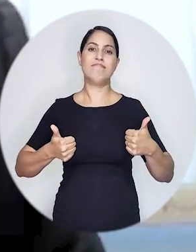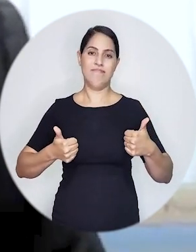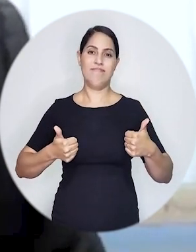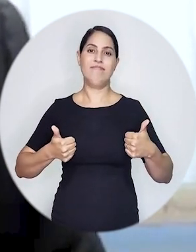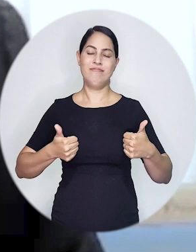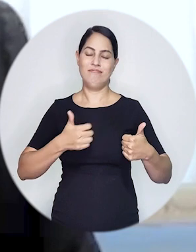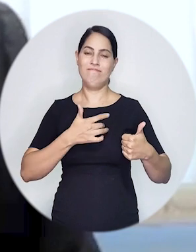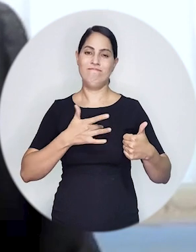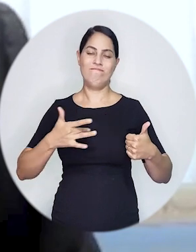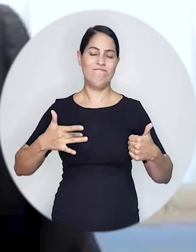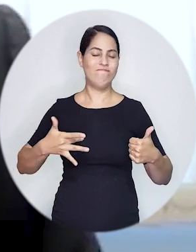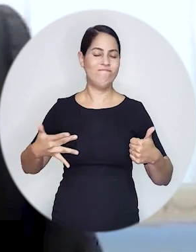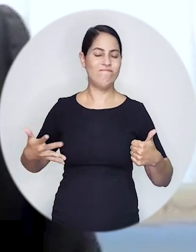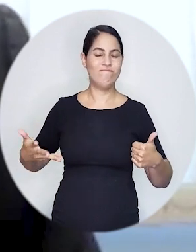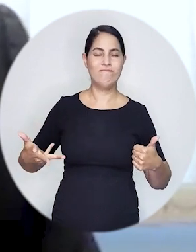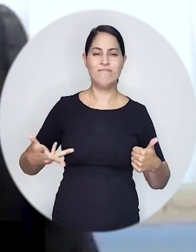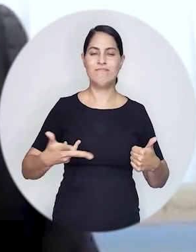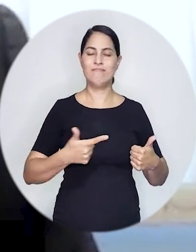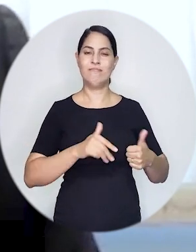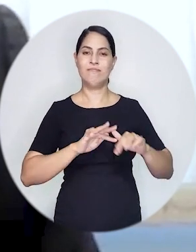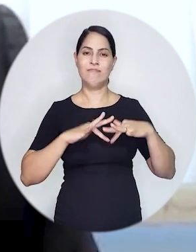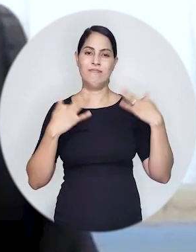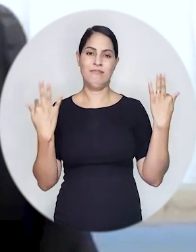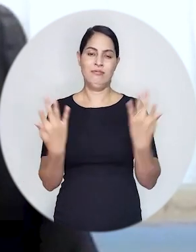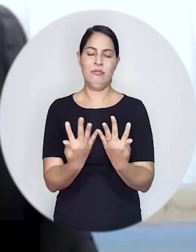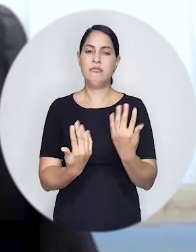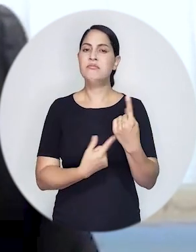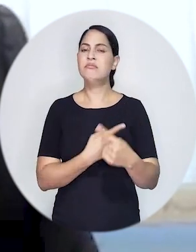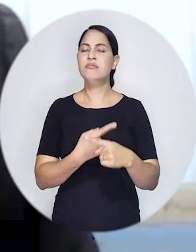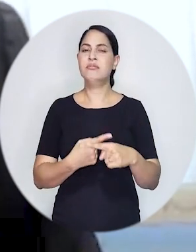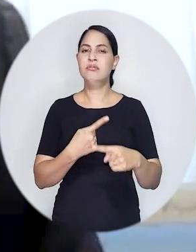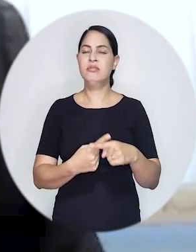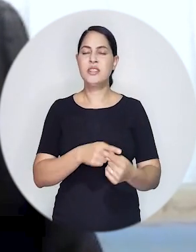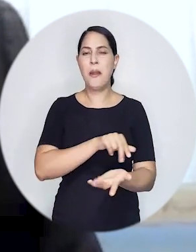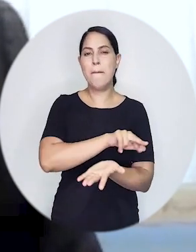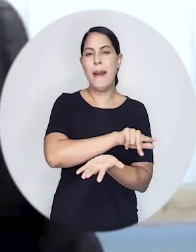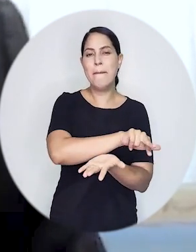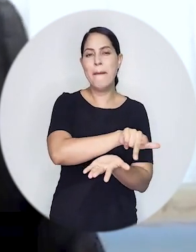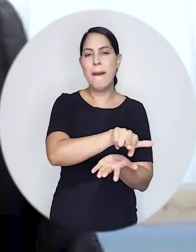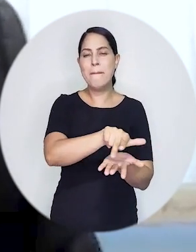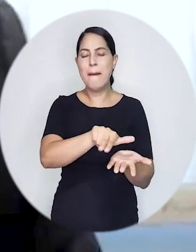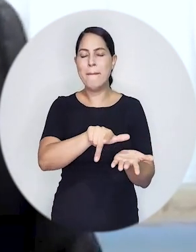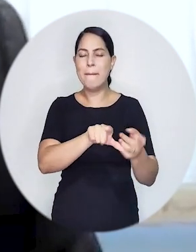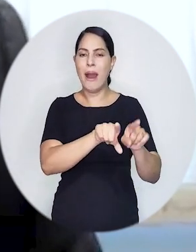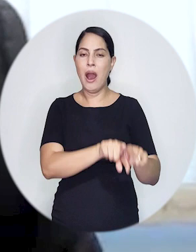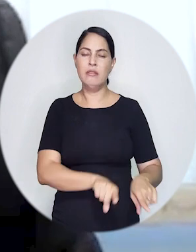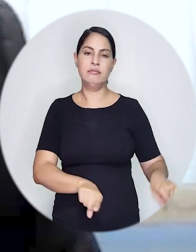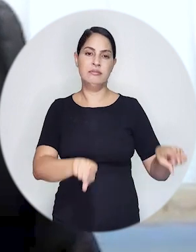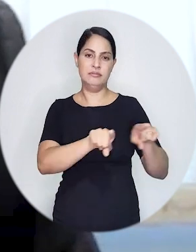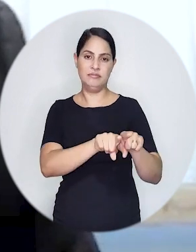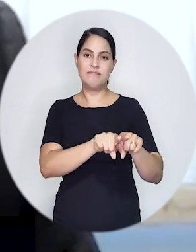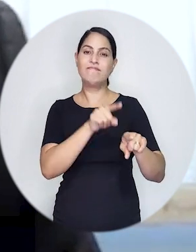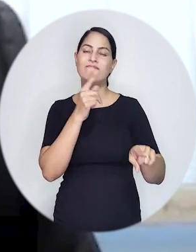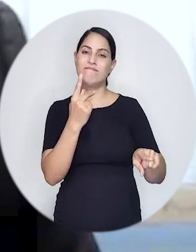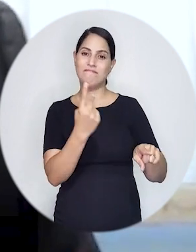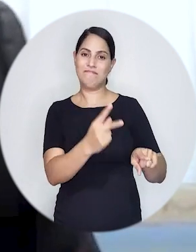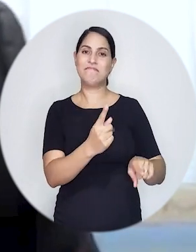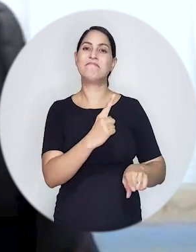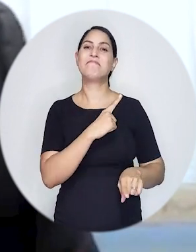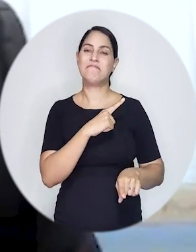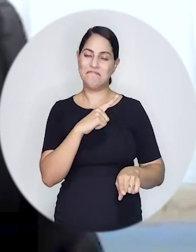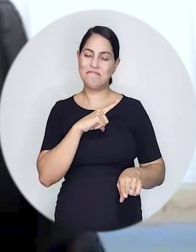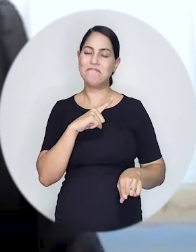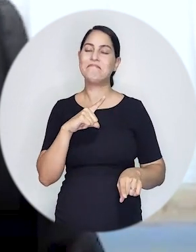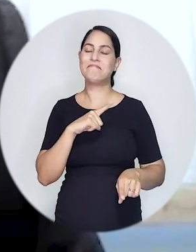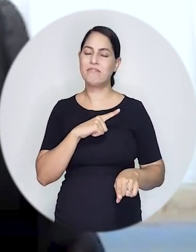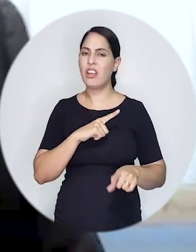do bem-estar dos advogados, advogadas e familiares. Lá a gente tem uma série de